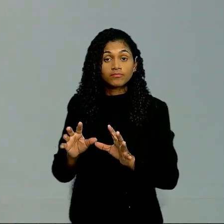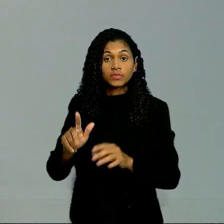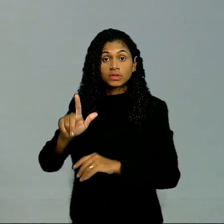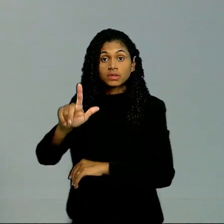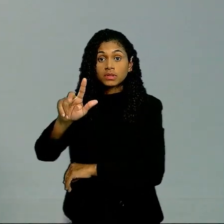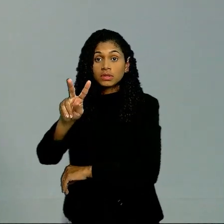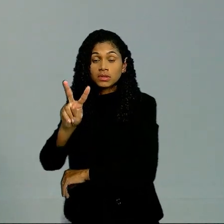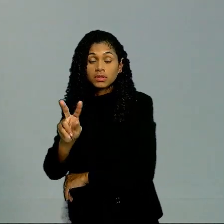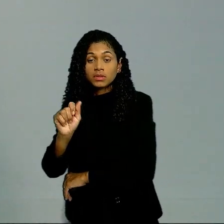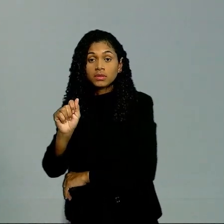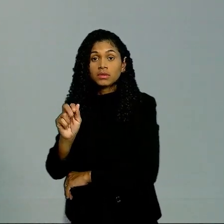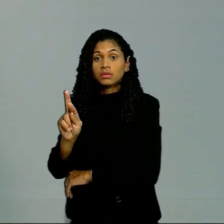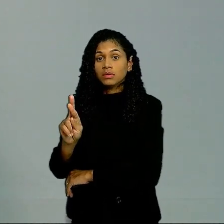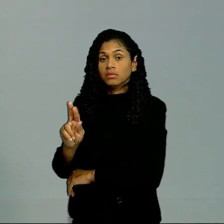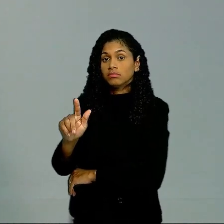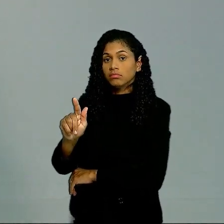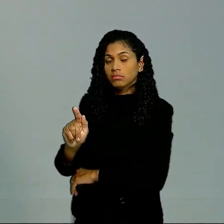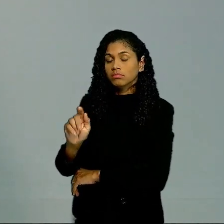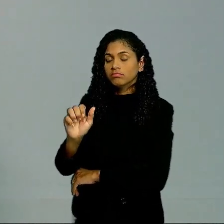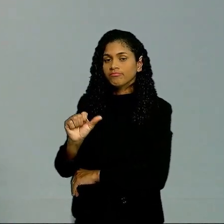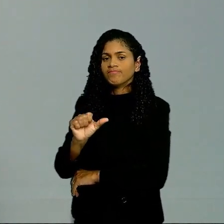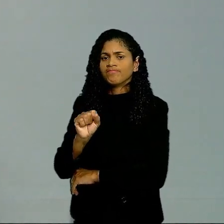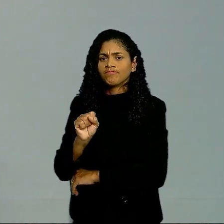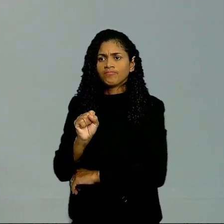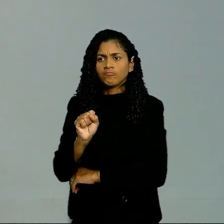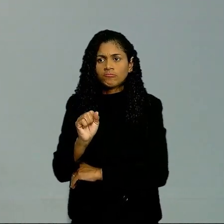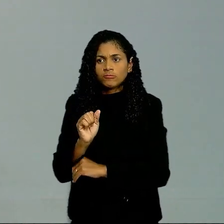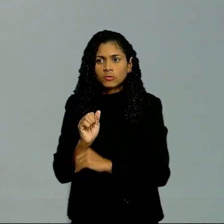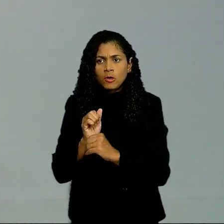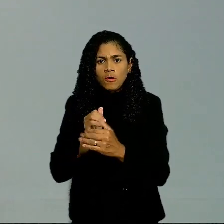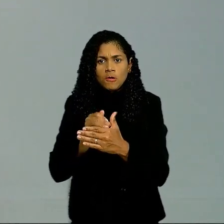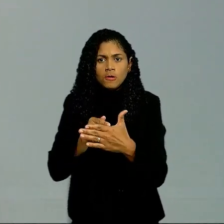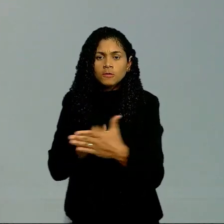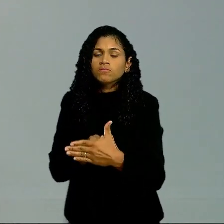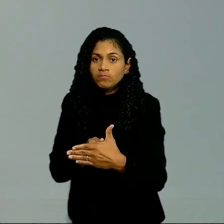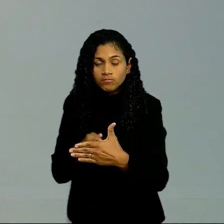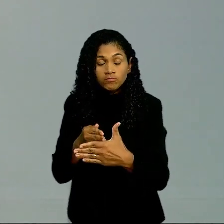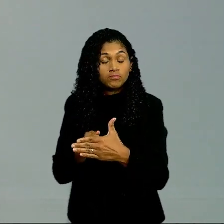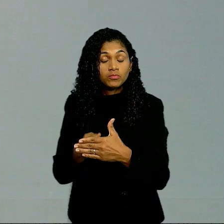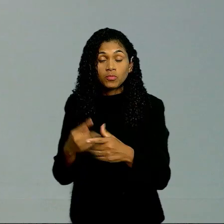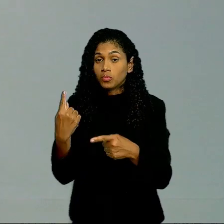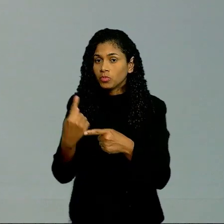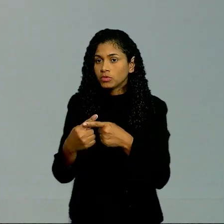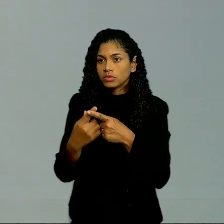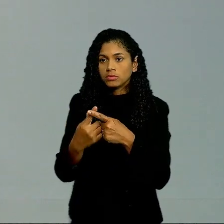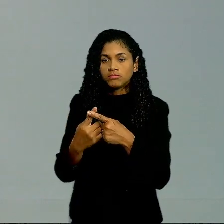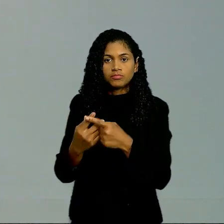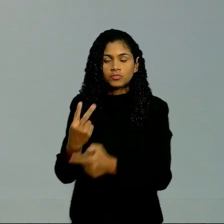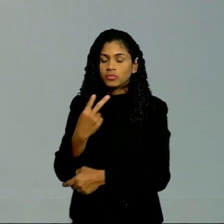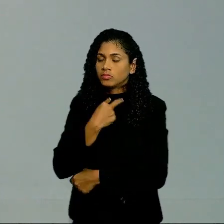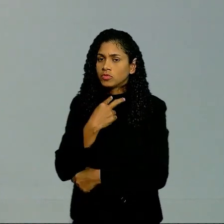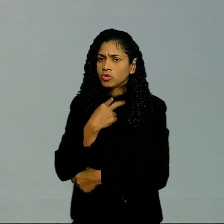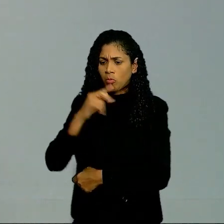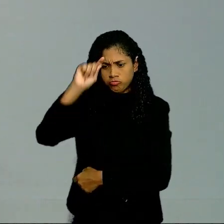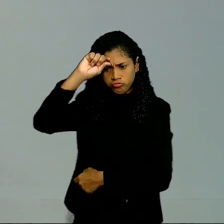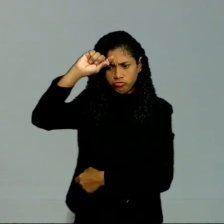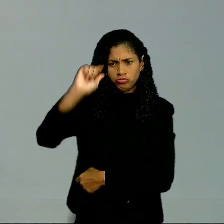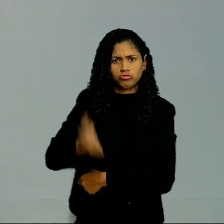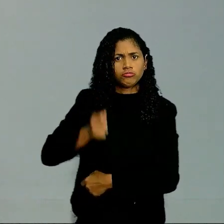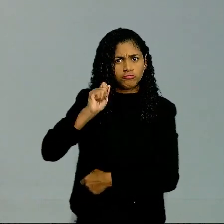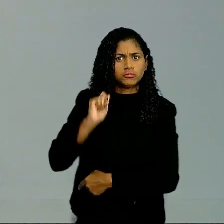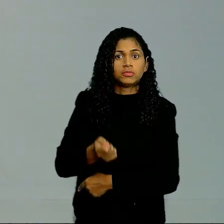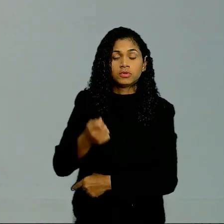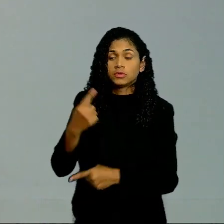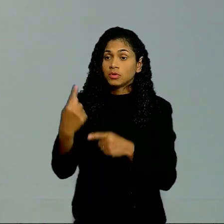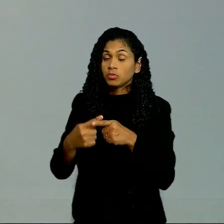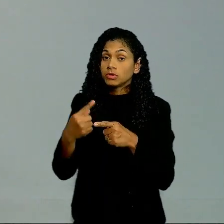ele se sentiu e se viu encurralado. Ele não poderia agir de forma autoritária, senão ele perderia o apoio. Então, a